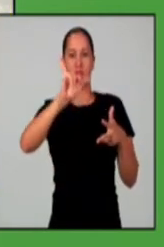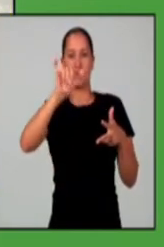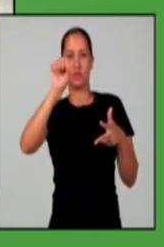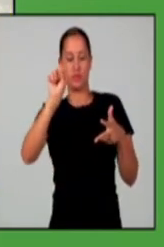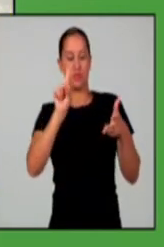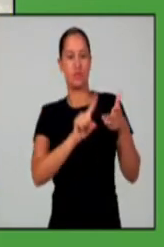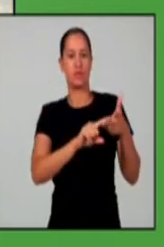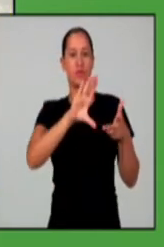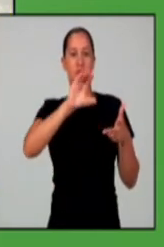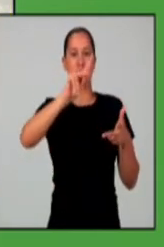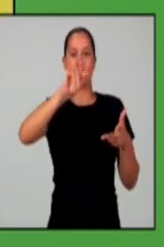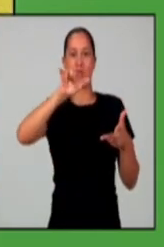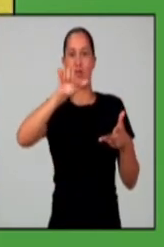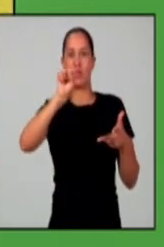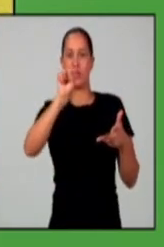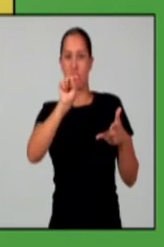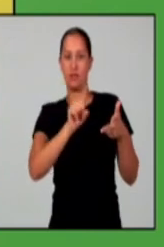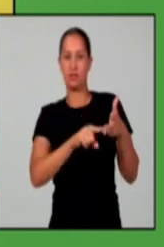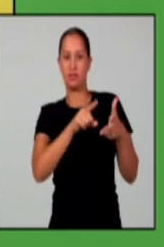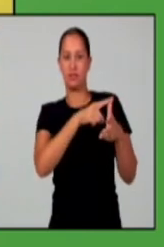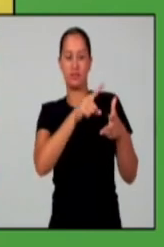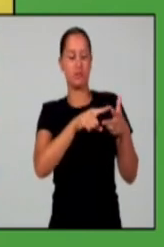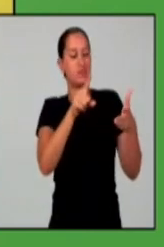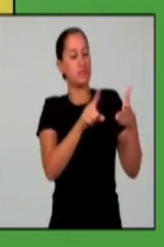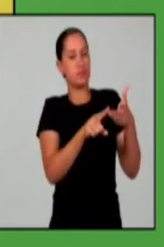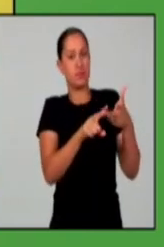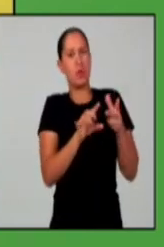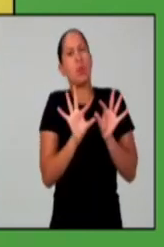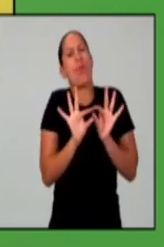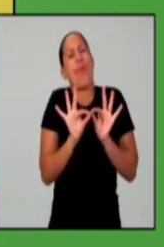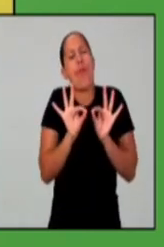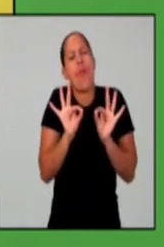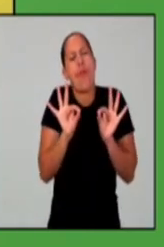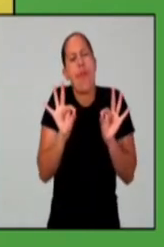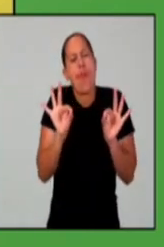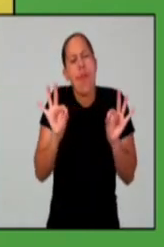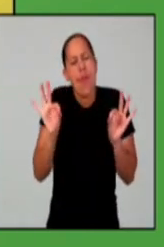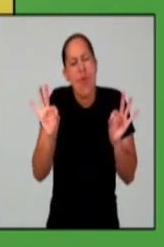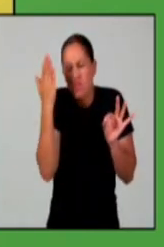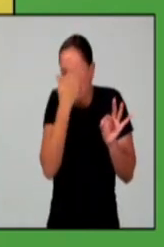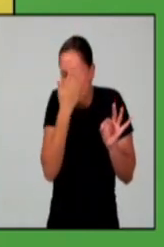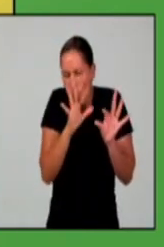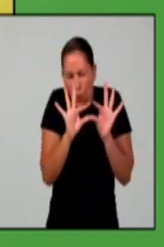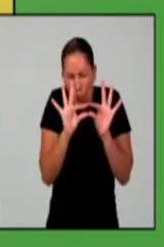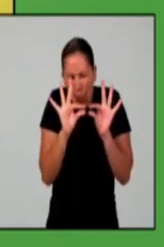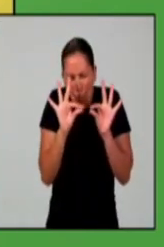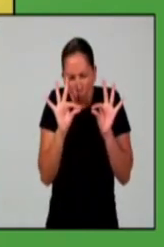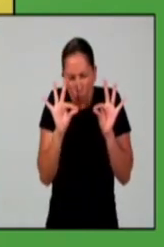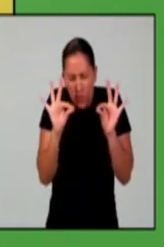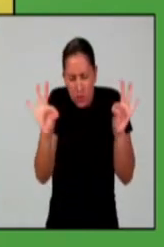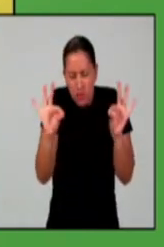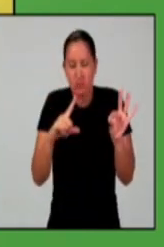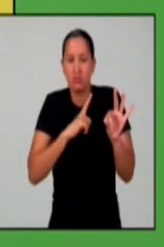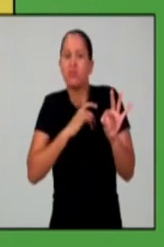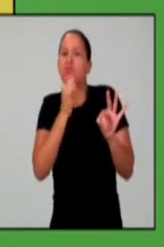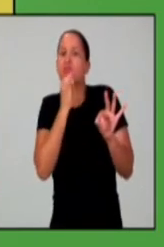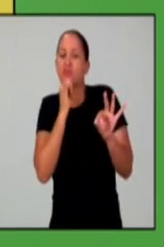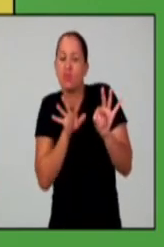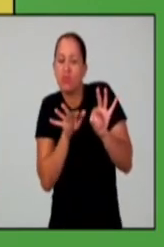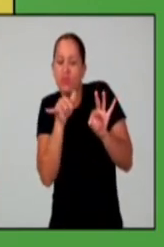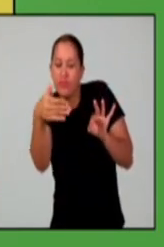os capilares. Os capilares são tubos muito finos, não dá para ver a olho nu. Como eles têm paredes extremamente